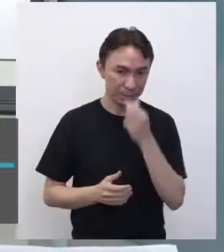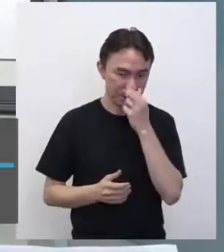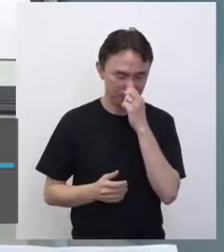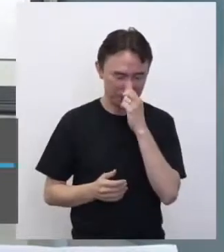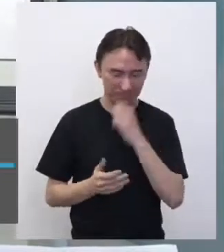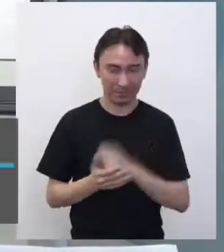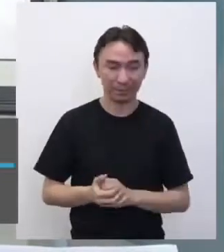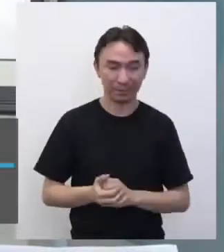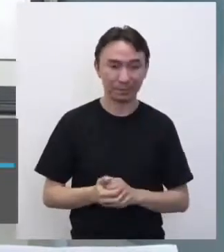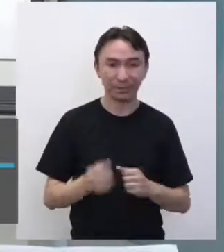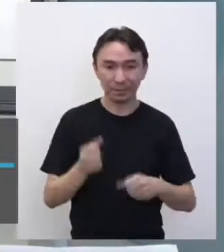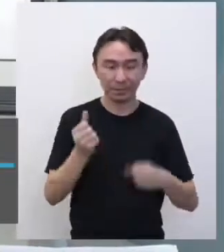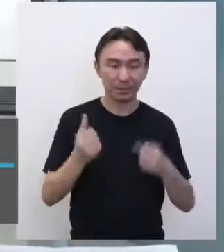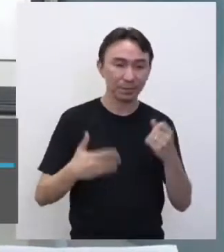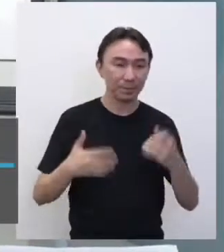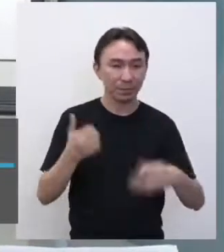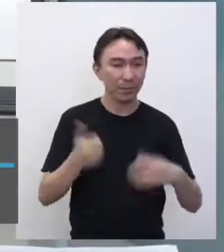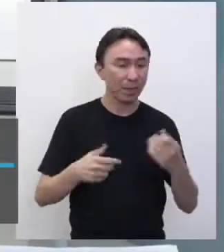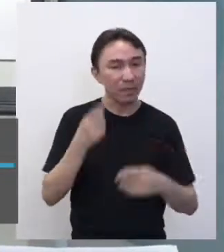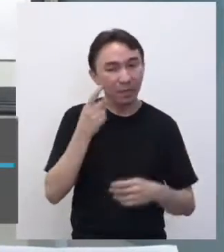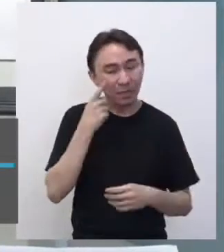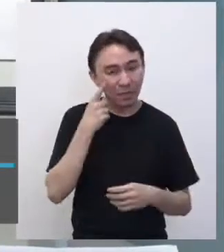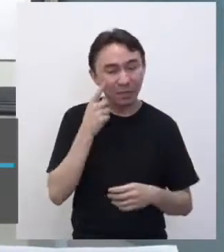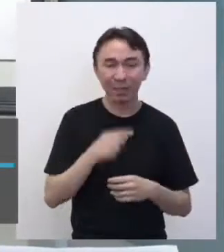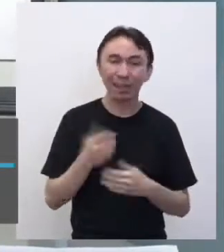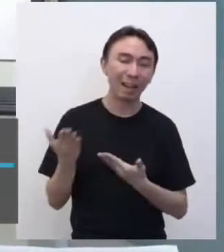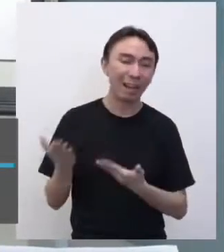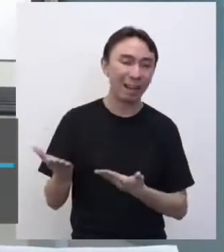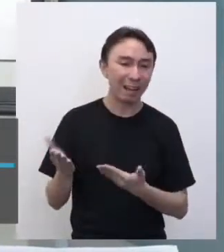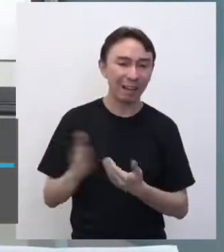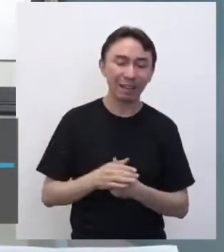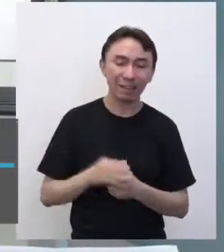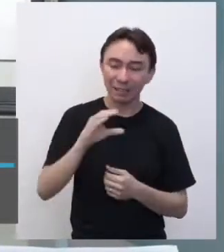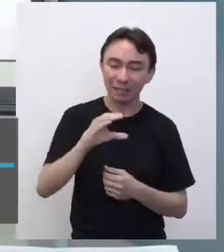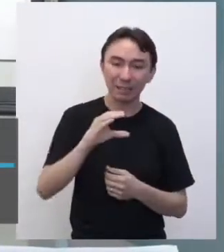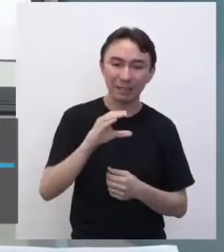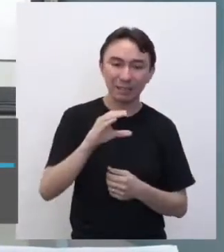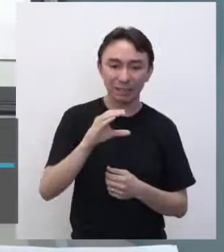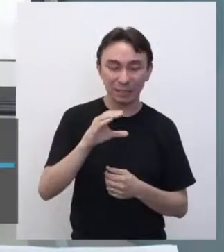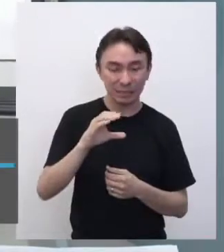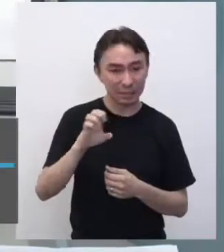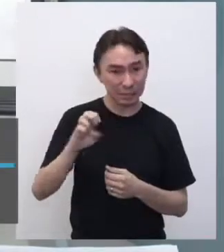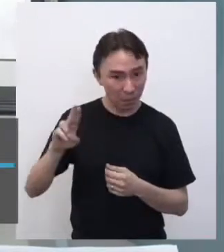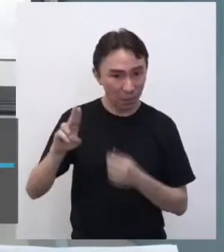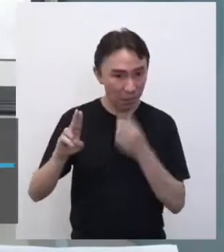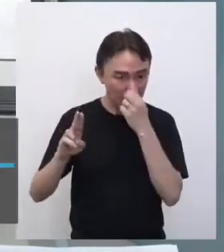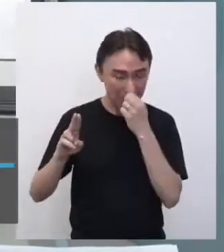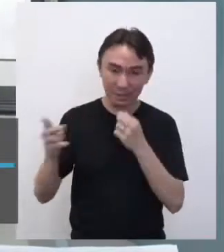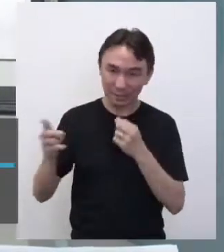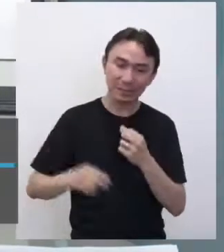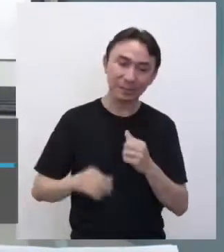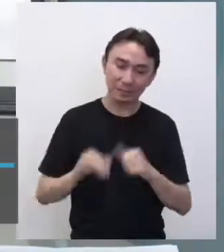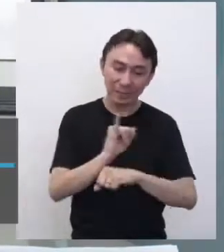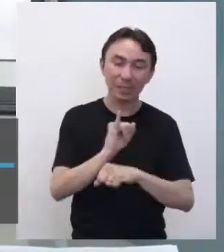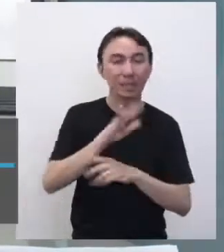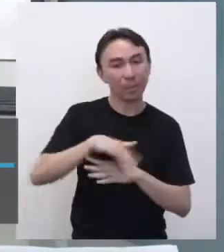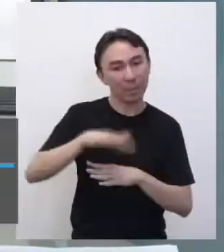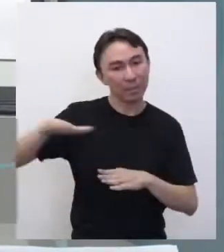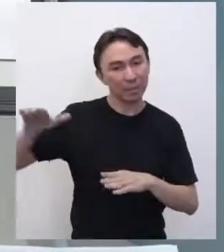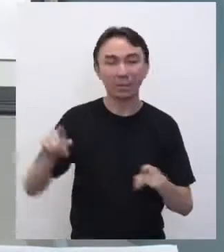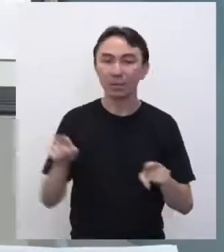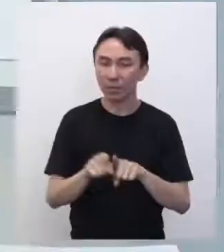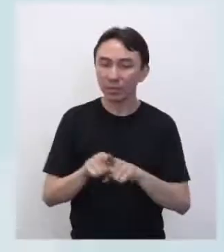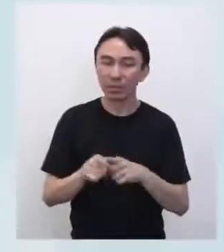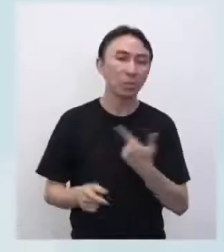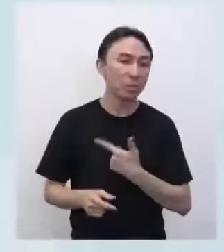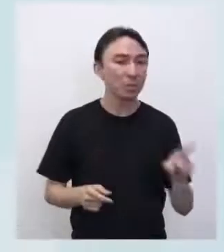aqui pro Valdini, que trabalha lá no CEL da diretoria de Itapecerica da Serra, vamos falar do nosso CEL também. Então,